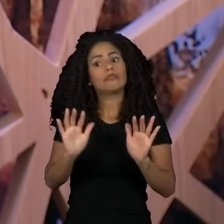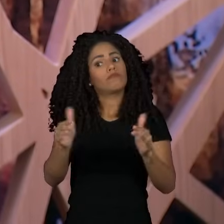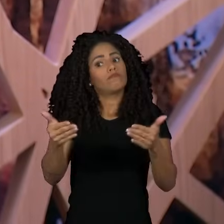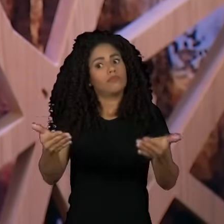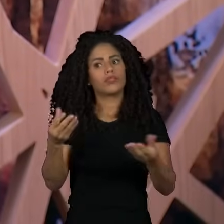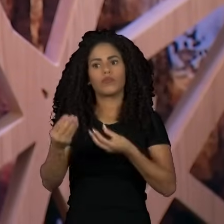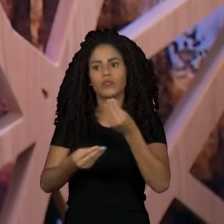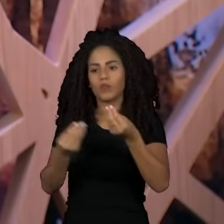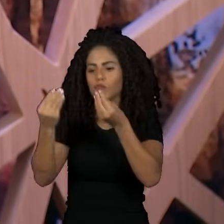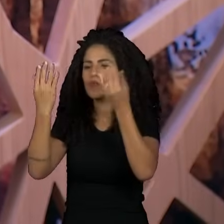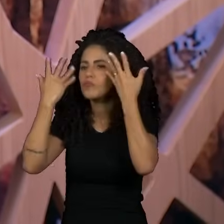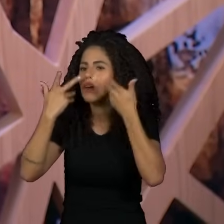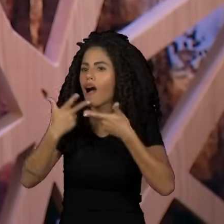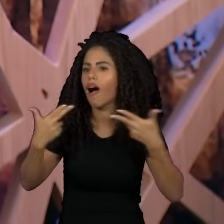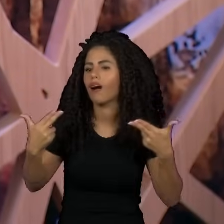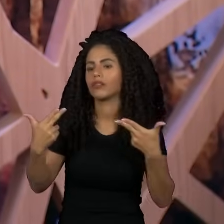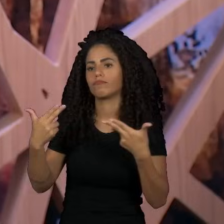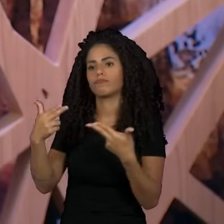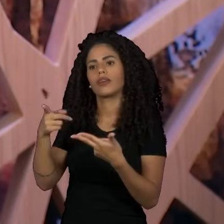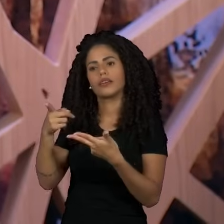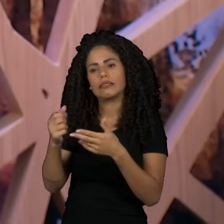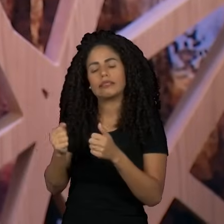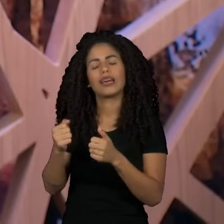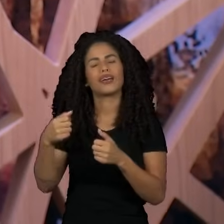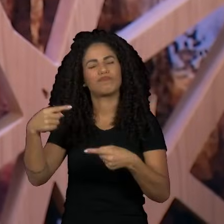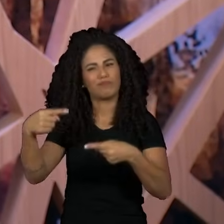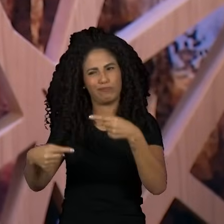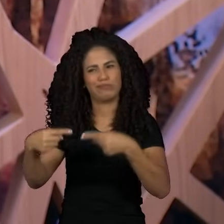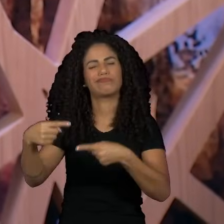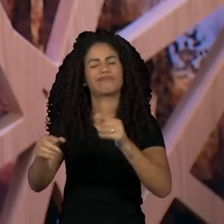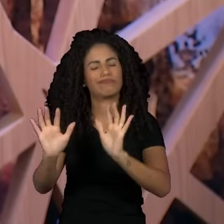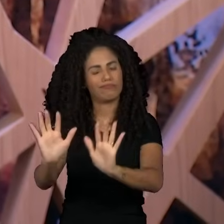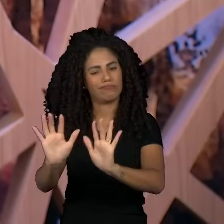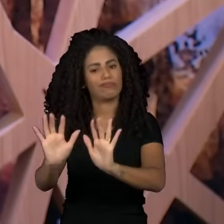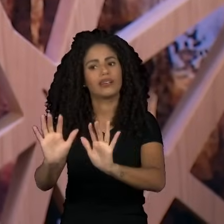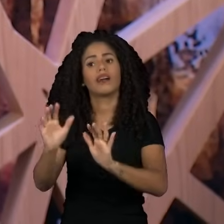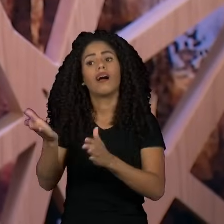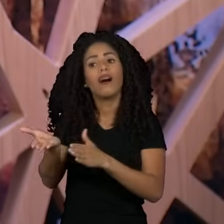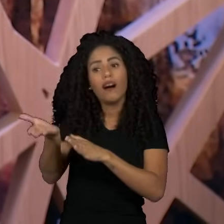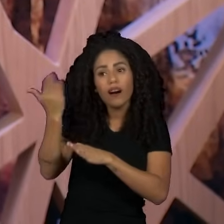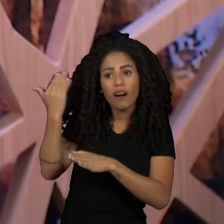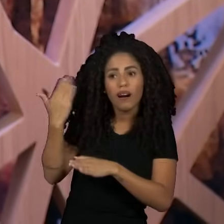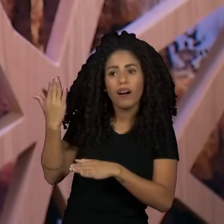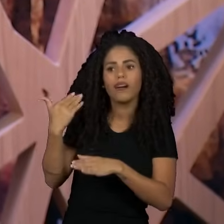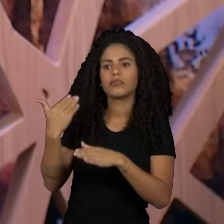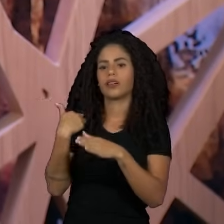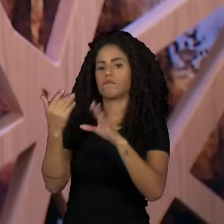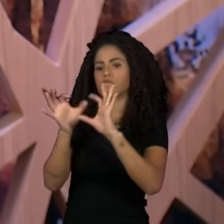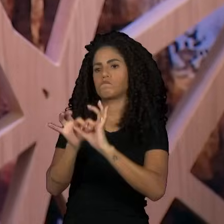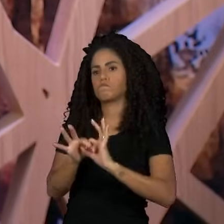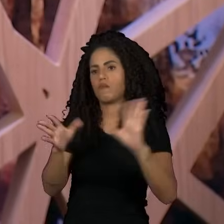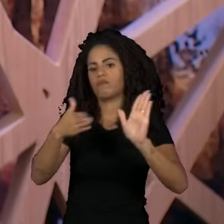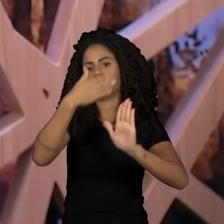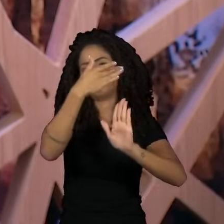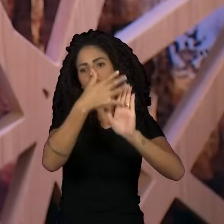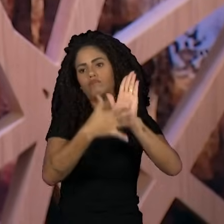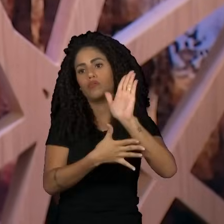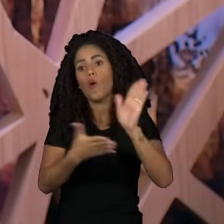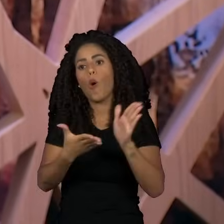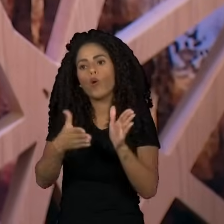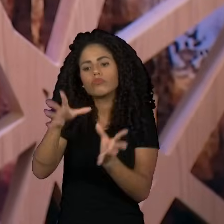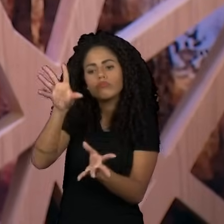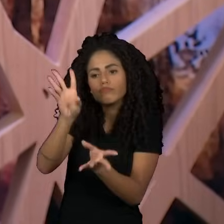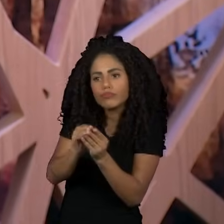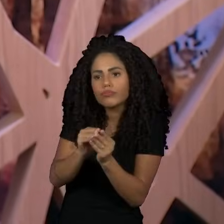animais silvestres tidos como um pet, né, é bastante polêmica. Então, assim, antigamente era mais aberto, tinha uma lista maior, e hoje em dia já tem